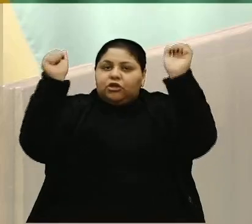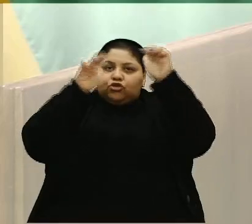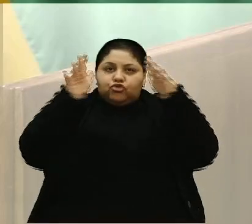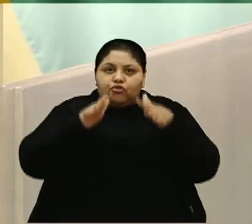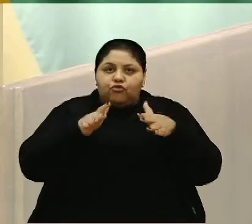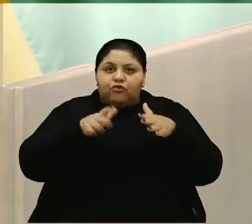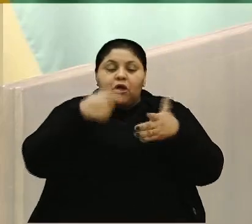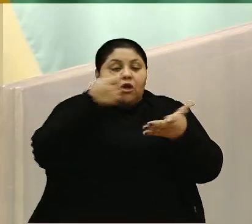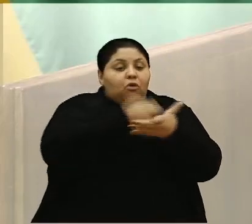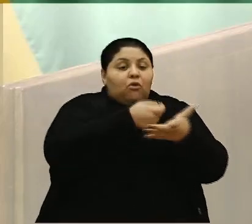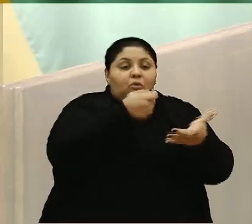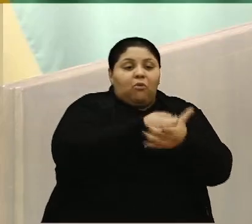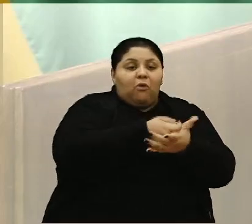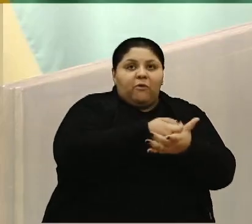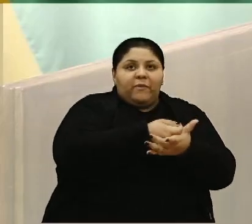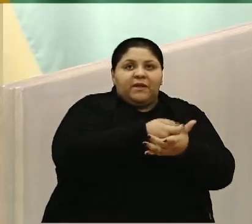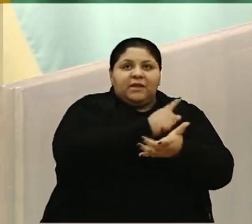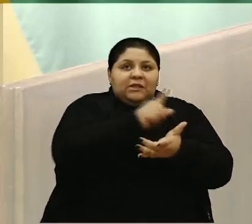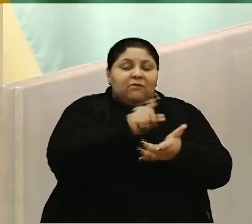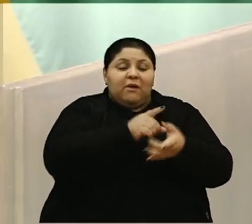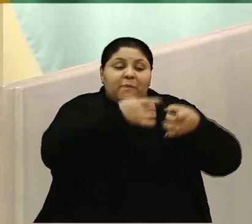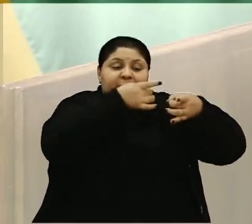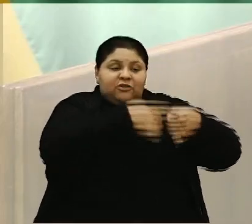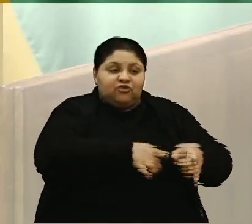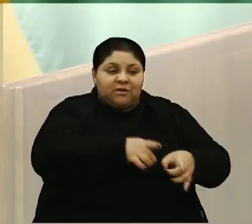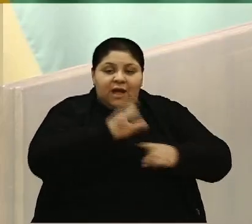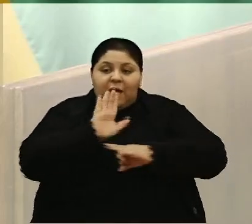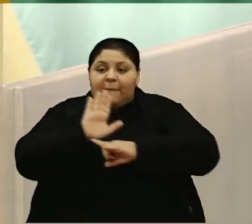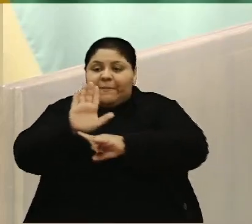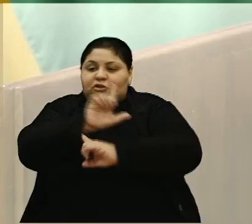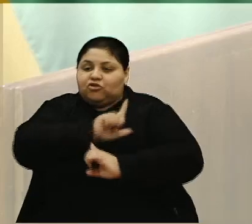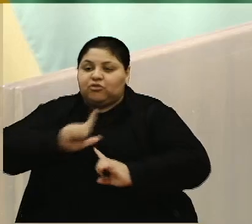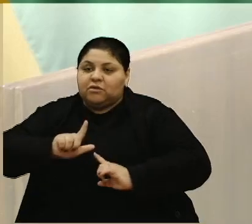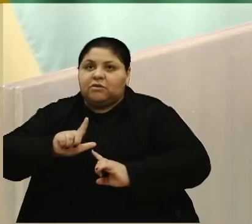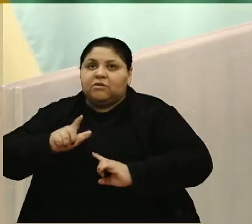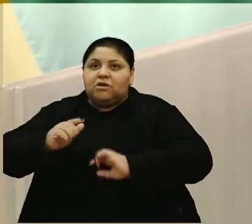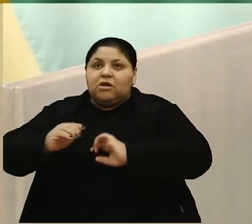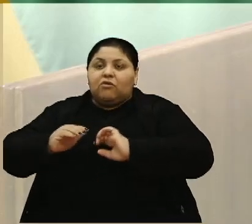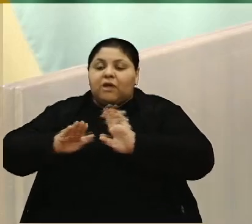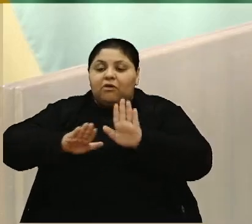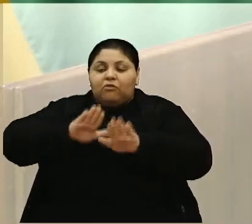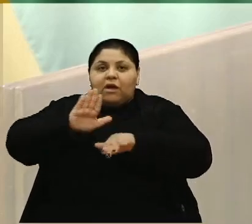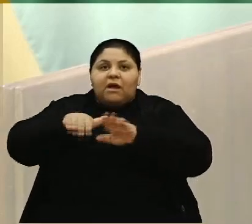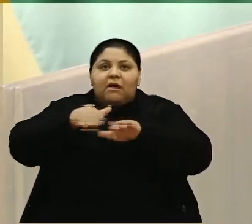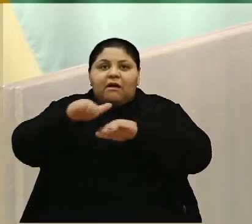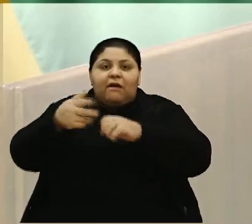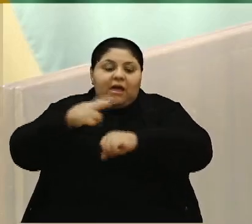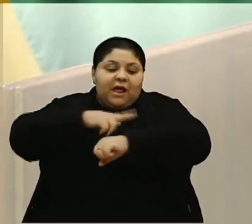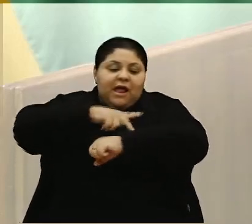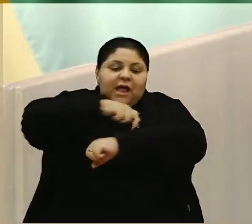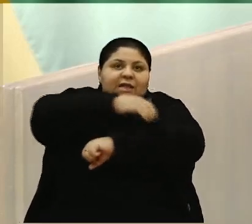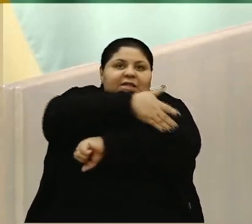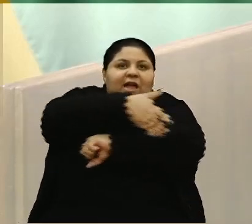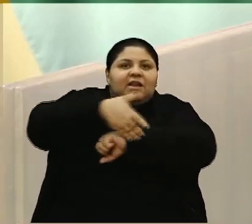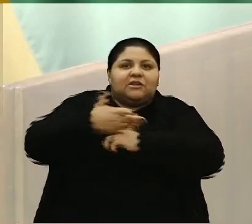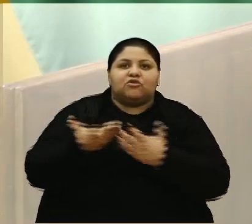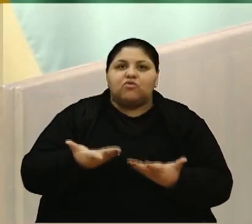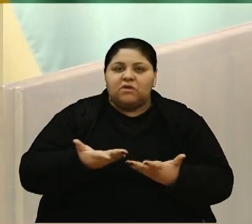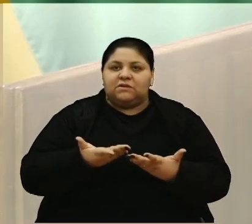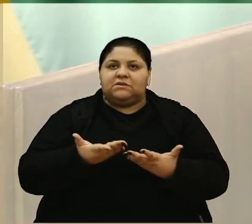não é por mal, é para ajudar o governo. Eu quero andar na Antônio Andreguete. Eu quero andar na Venâncio